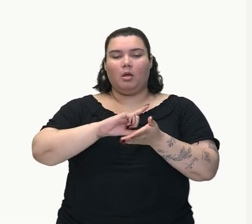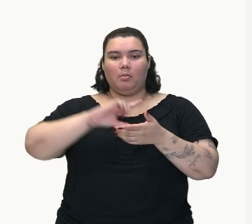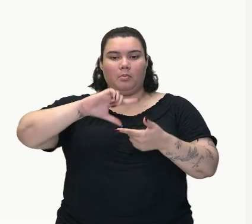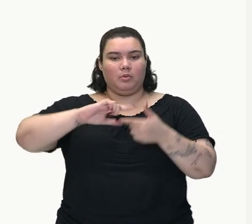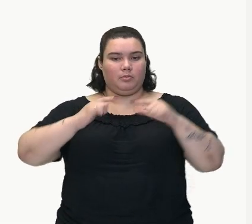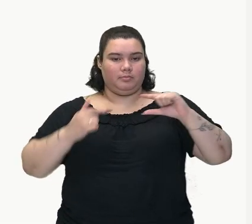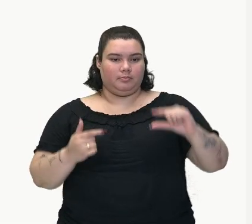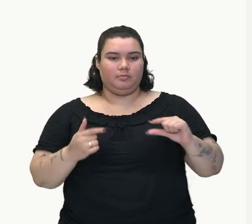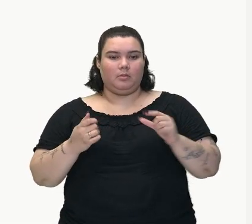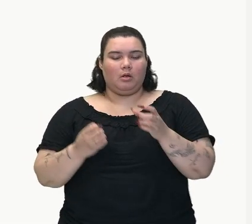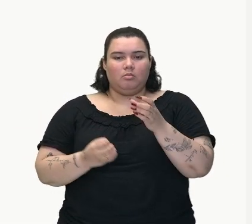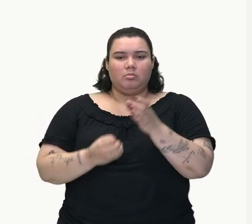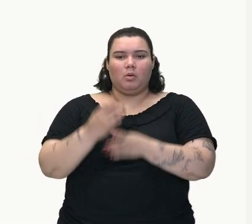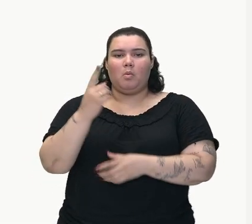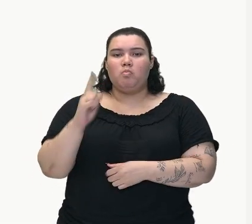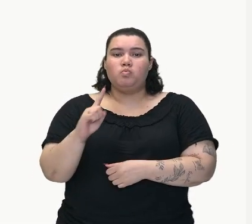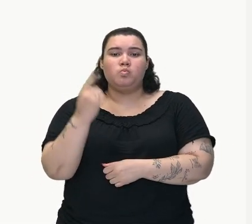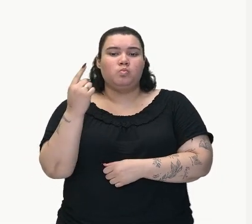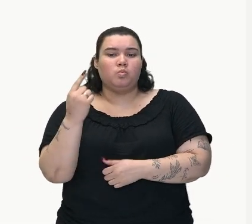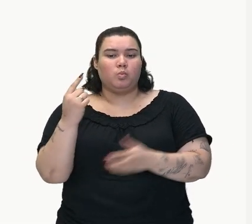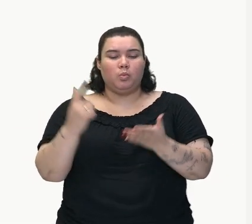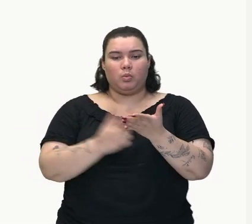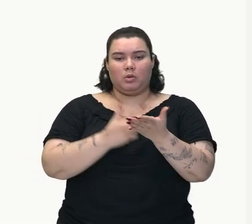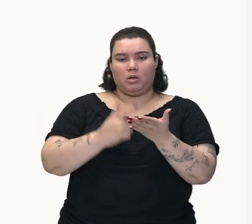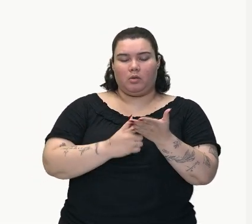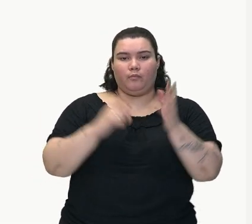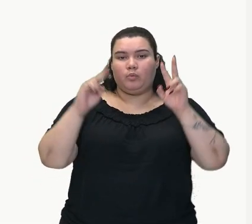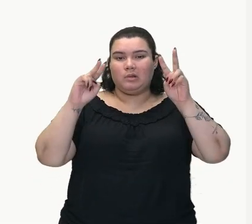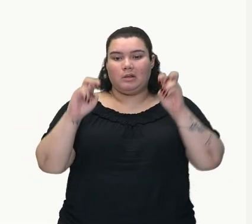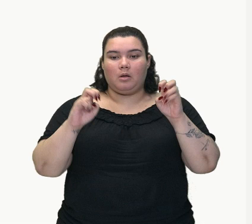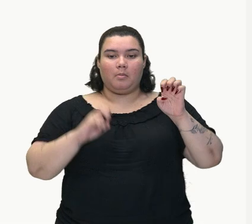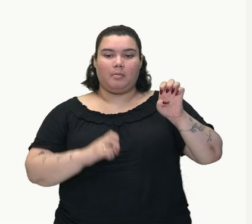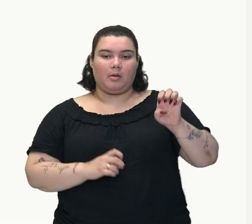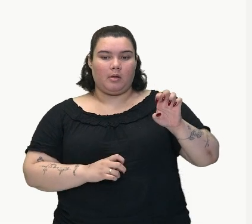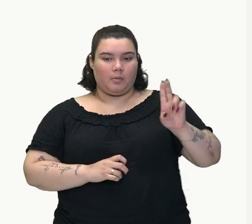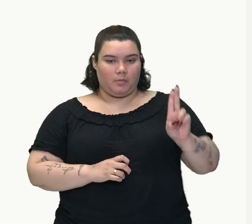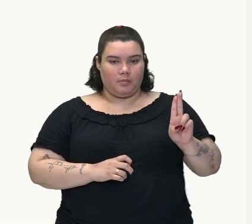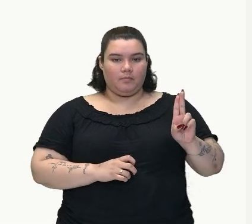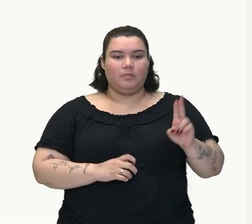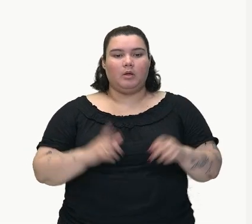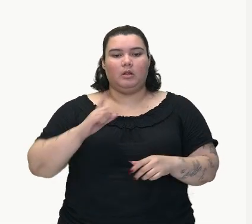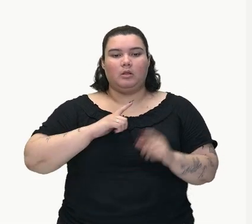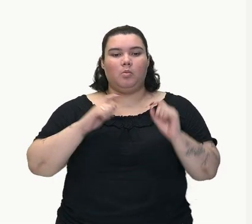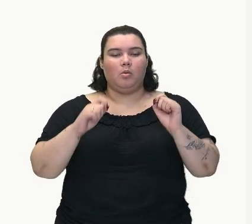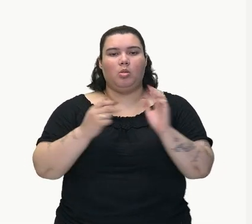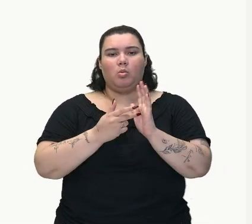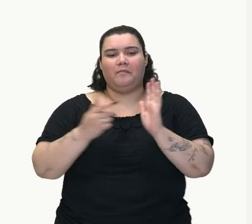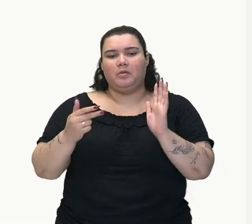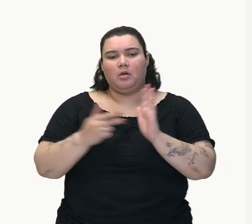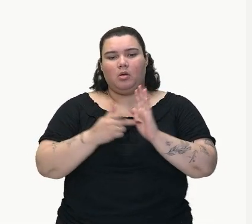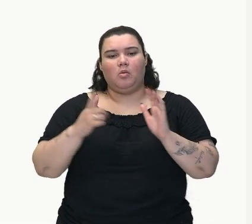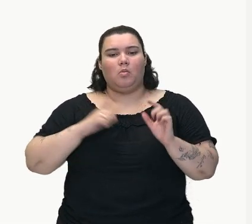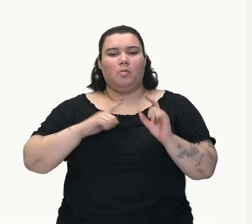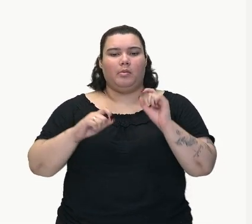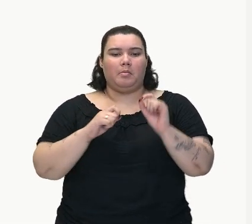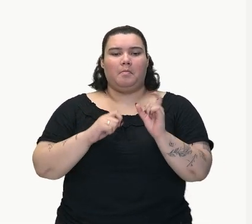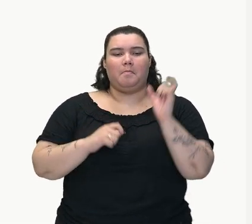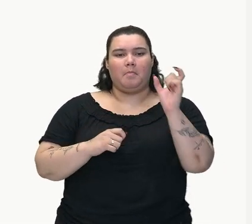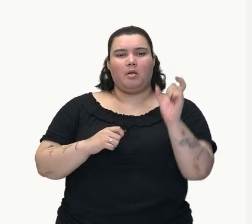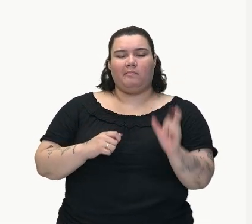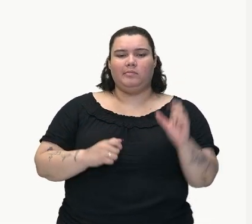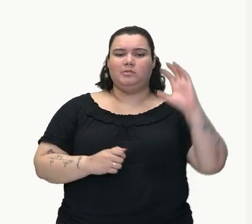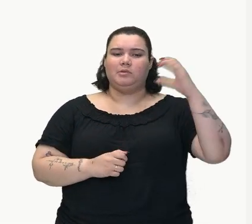trouxe inovação no modo de escrever com ideias modernas, termos científicos, temática influenciada por sua